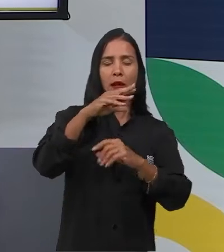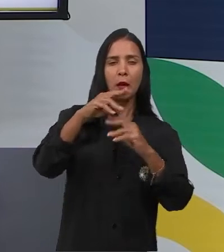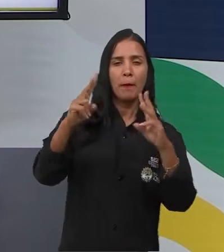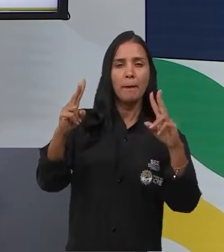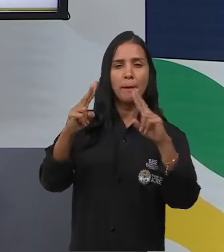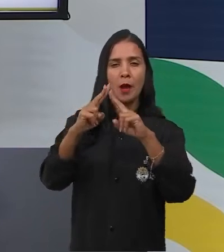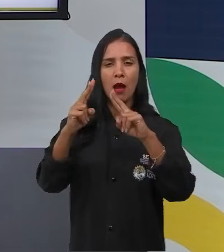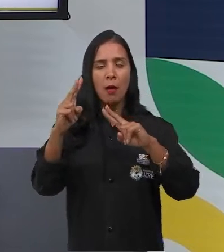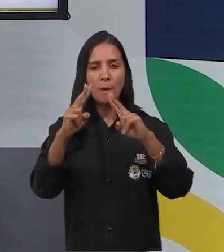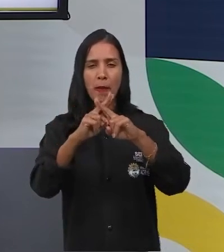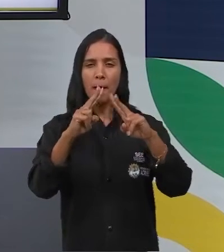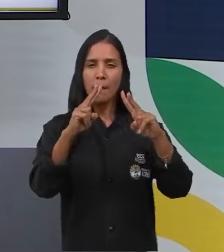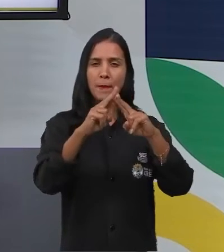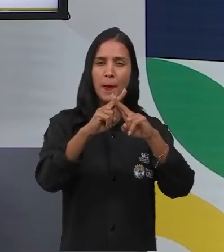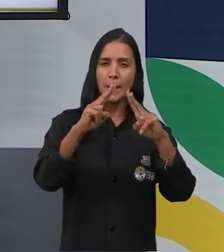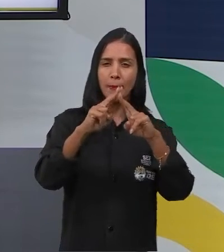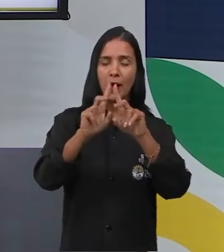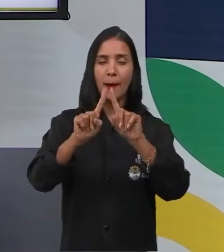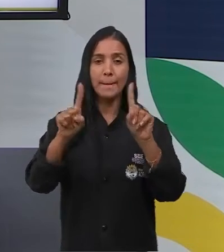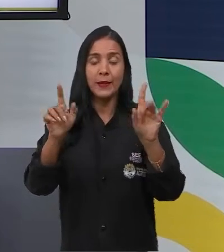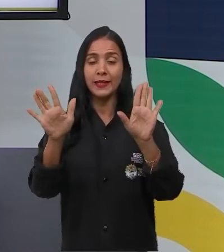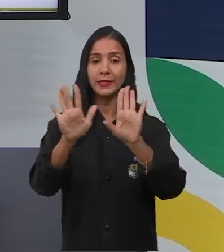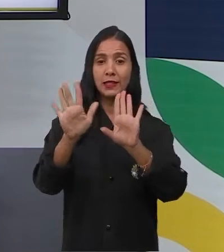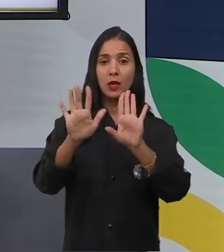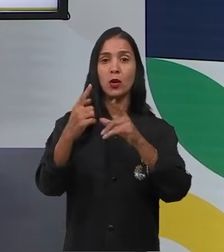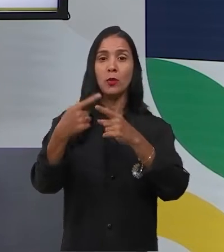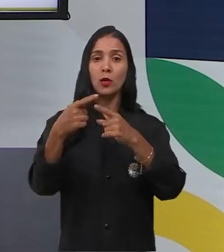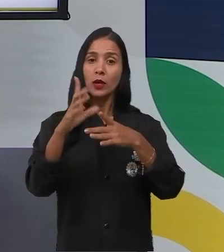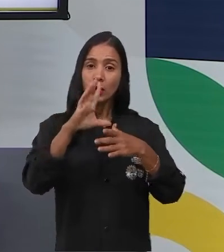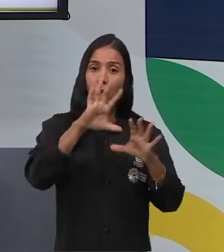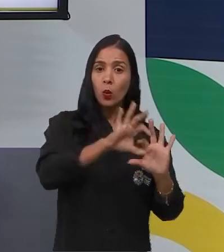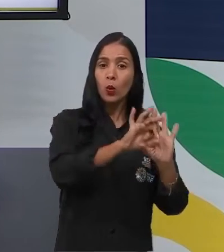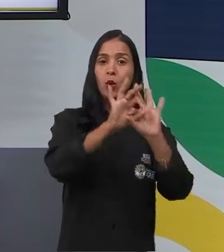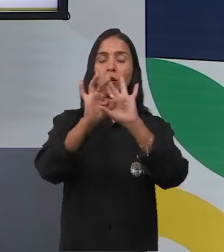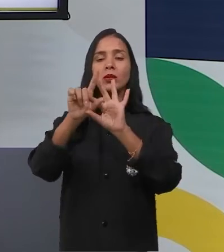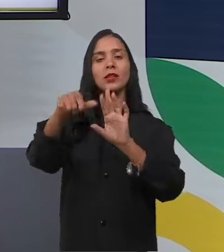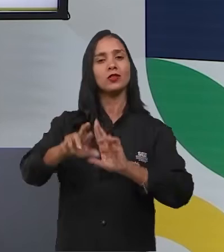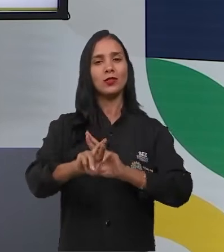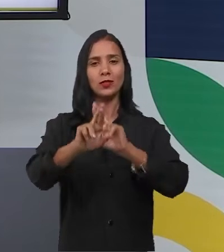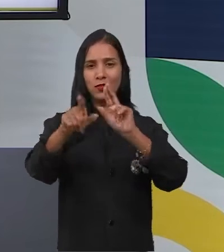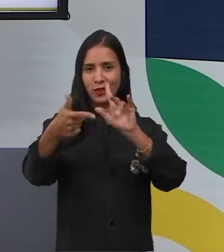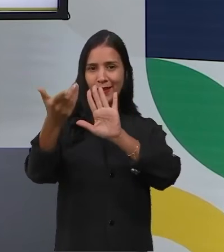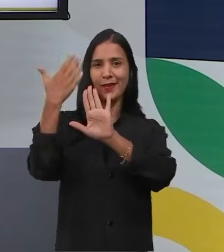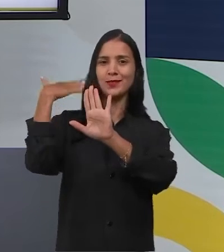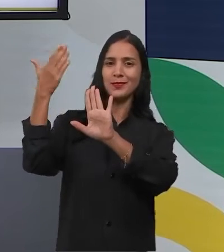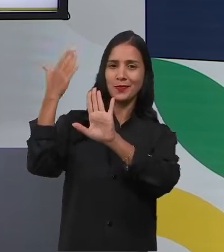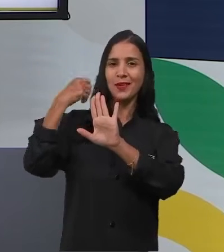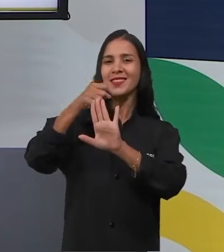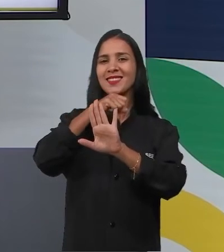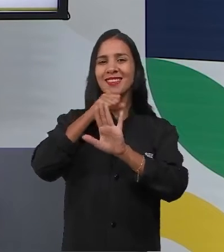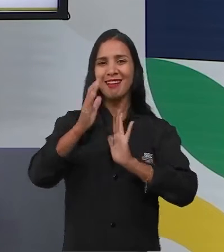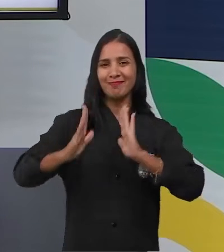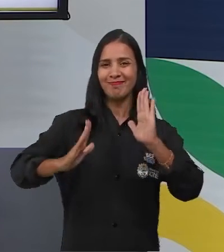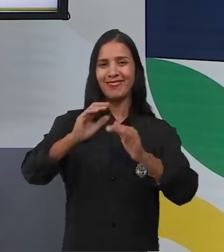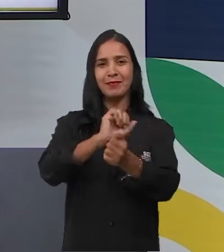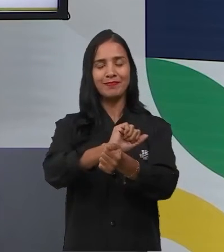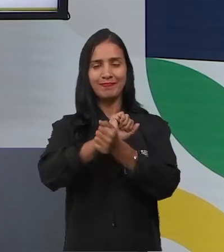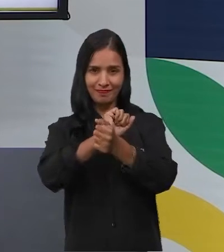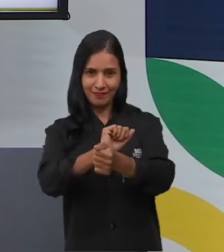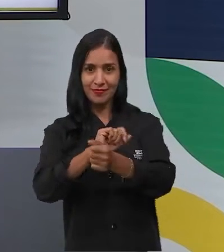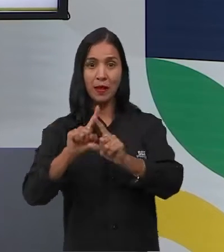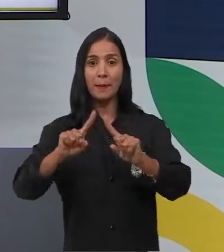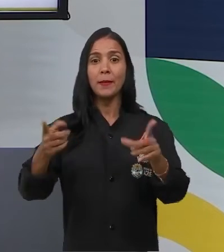para aquele momento de escravidão, de repressão. E aí a forma com que eles tinham para se expressar, para talvez combater,